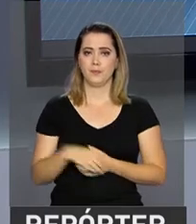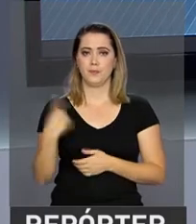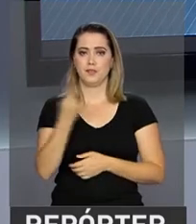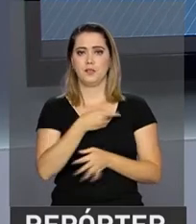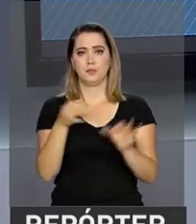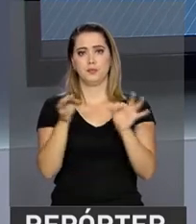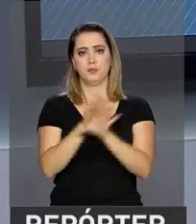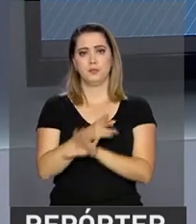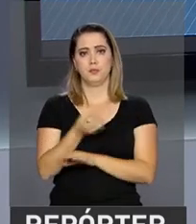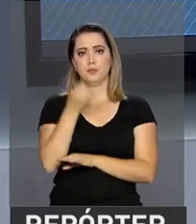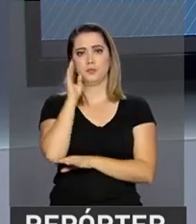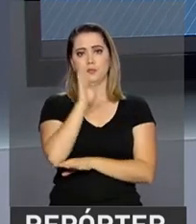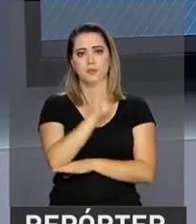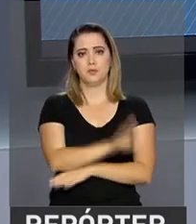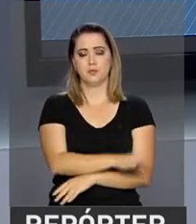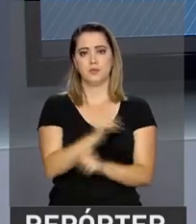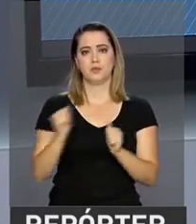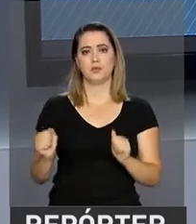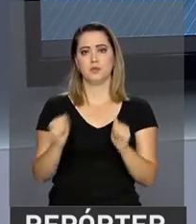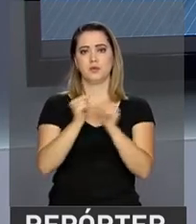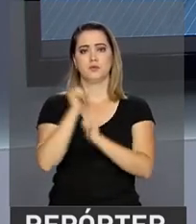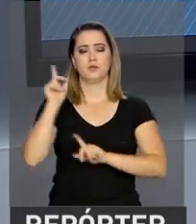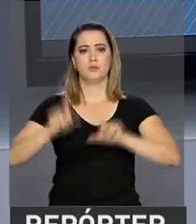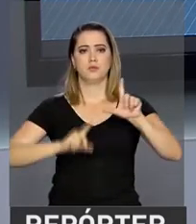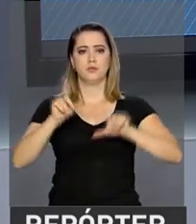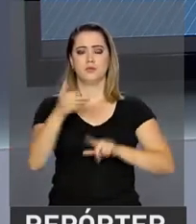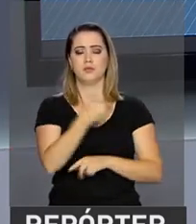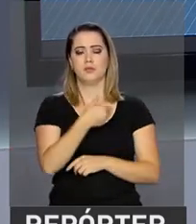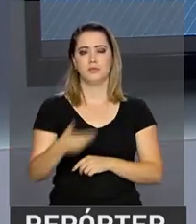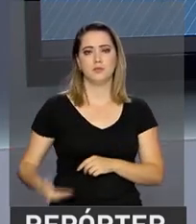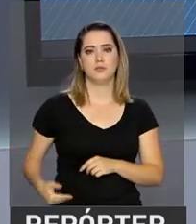nós ficamos por aqui. Uma boa tarde para você e continue com a